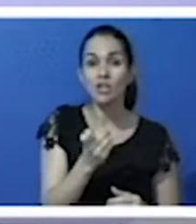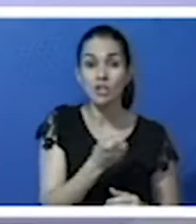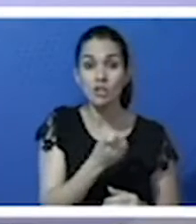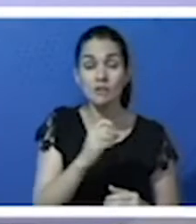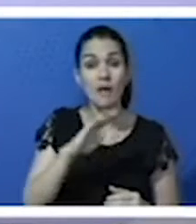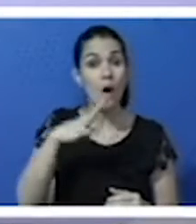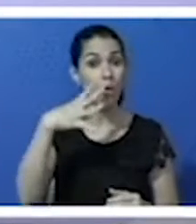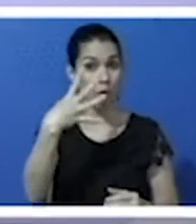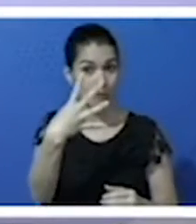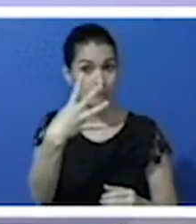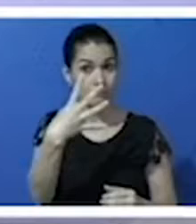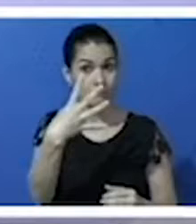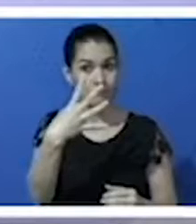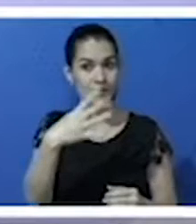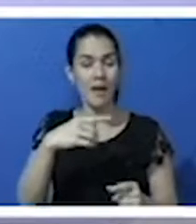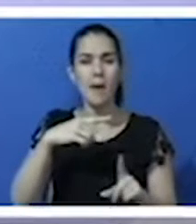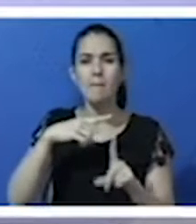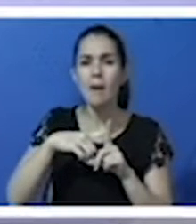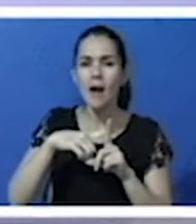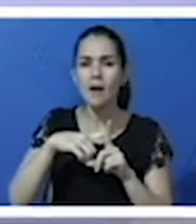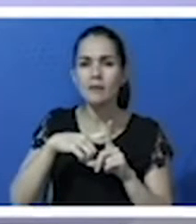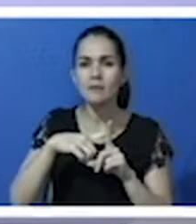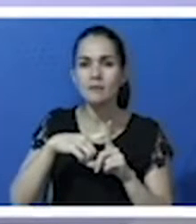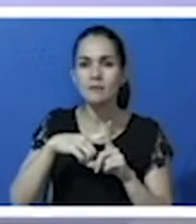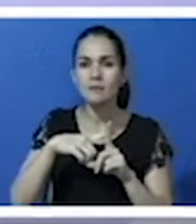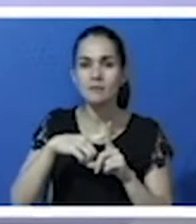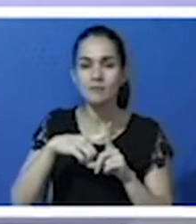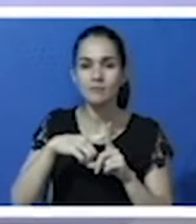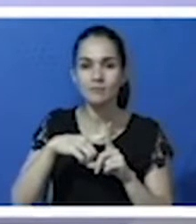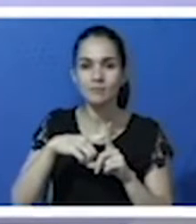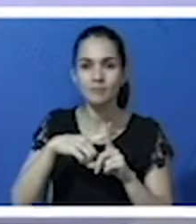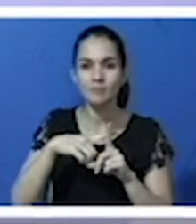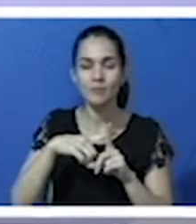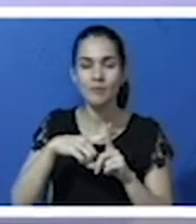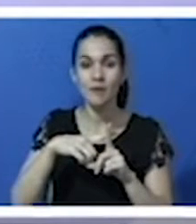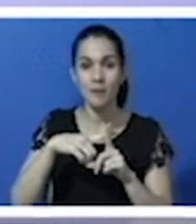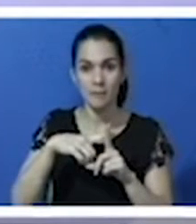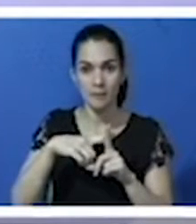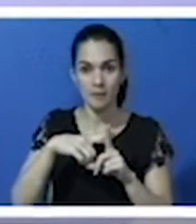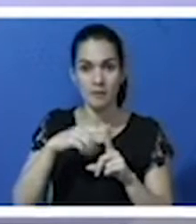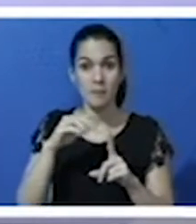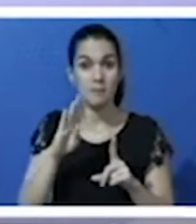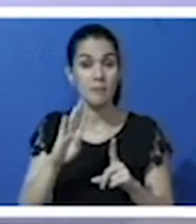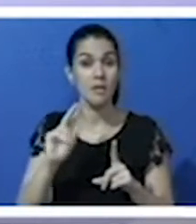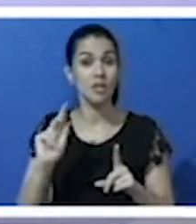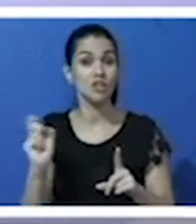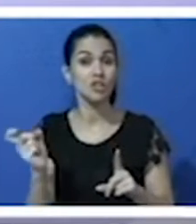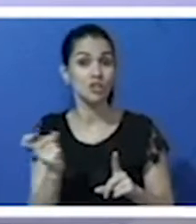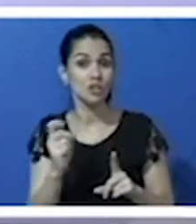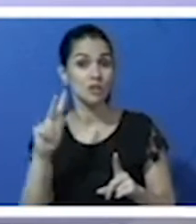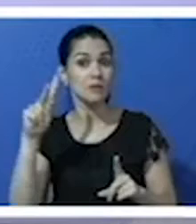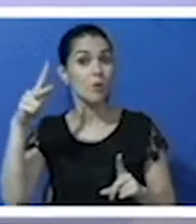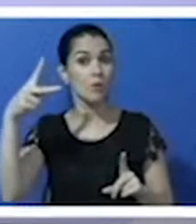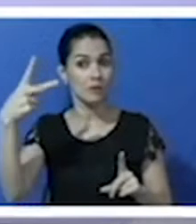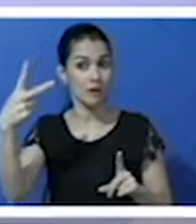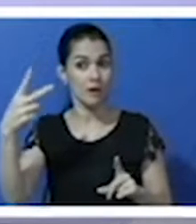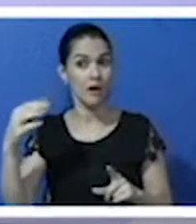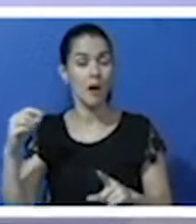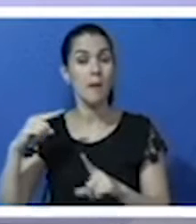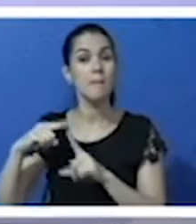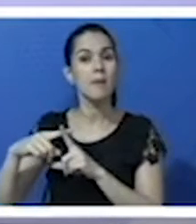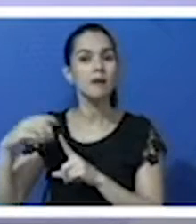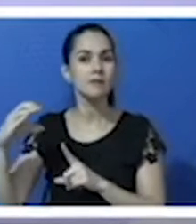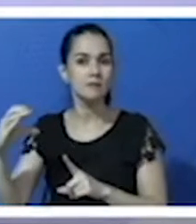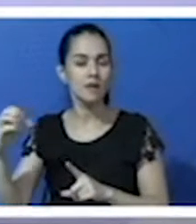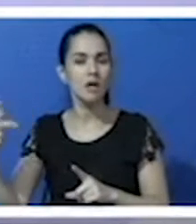quadrado mais bx, opa, ax elevado a 4 mais bx elevado ao quadrado mais c